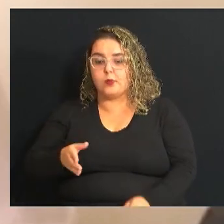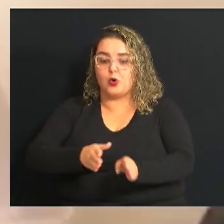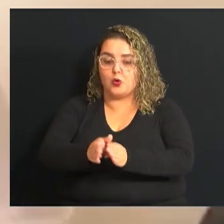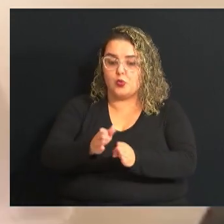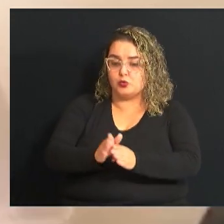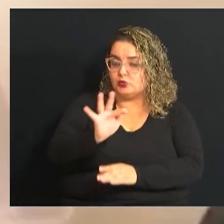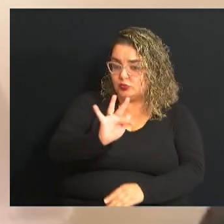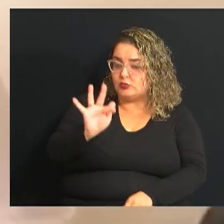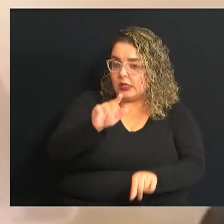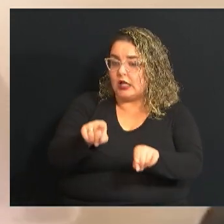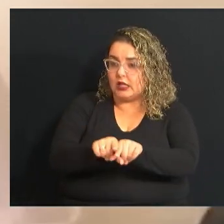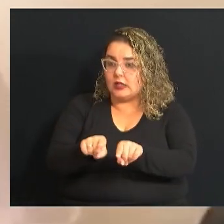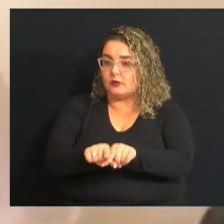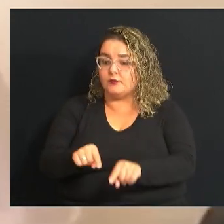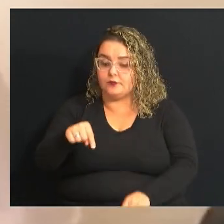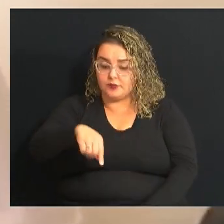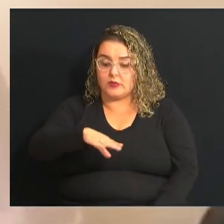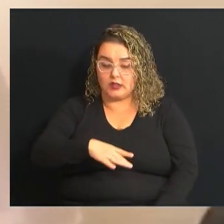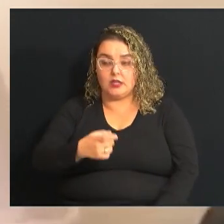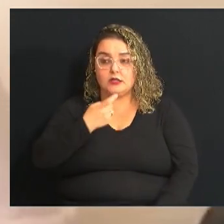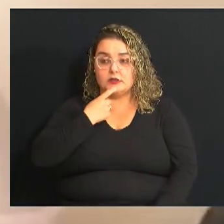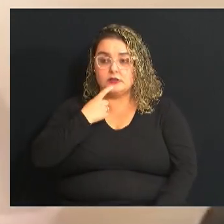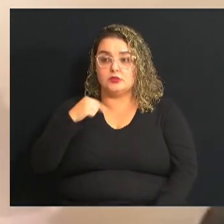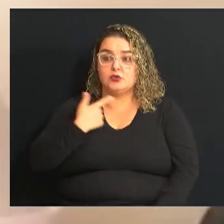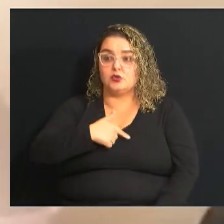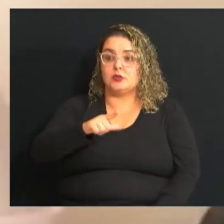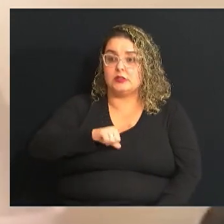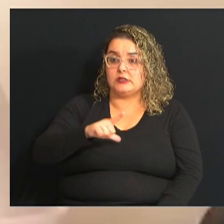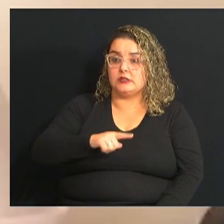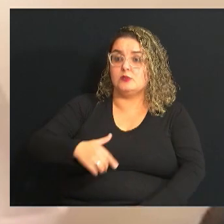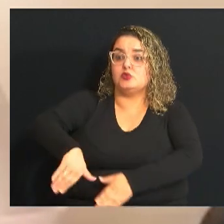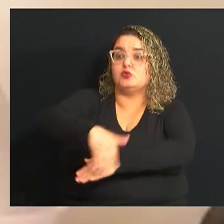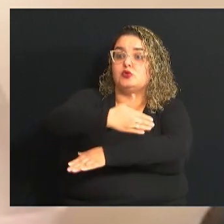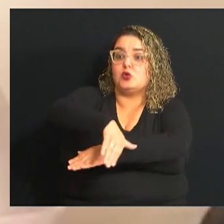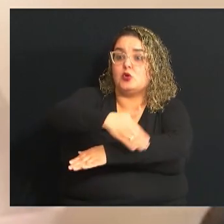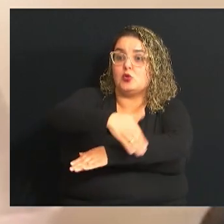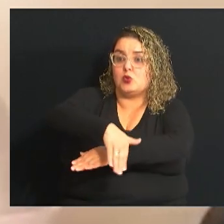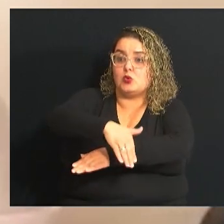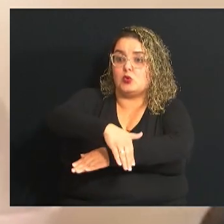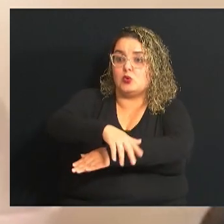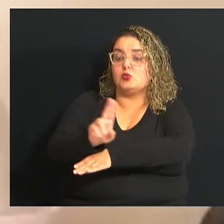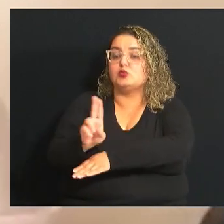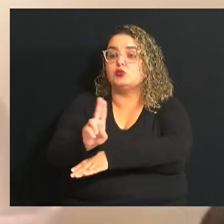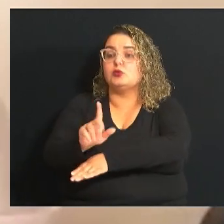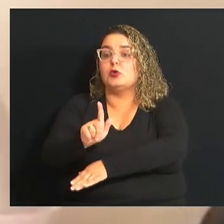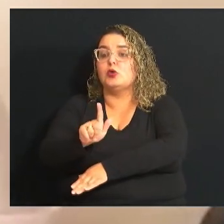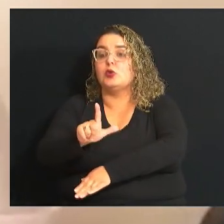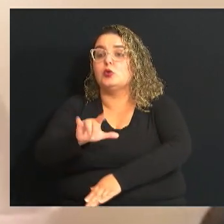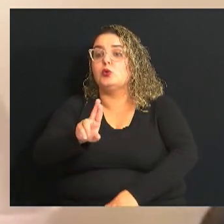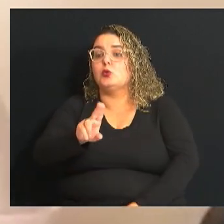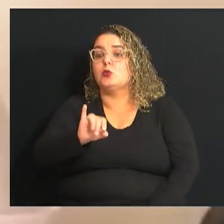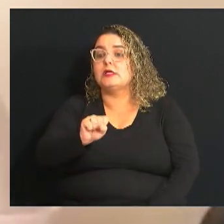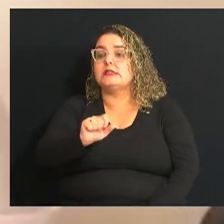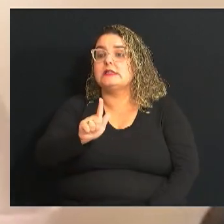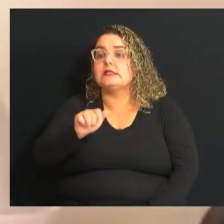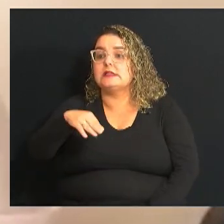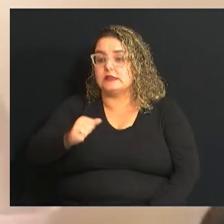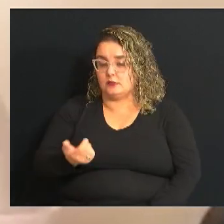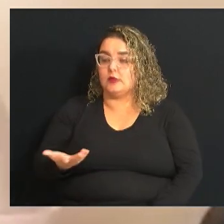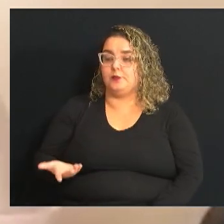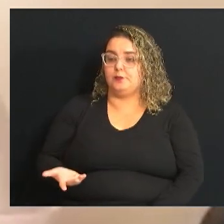abolicionistas, ele era o mais velho e foi o único que, mesmo